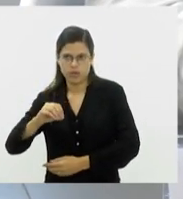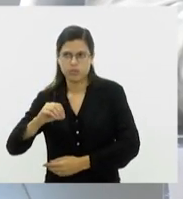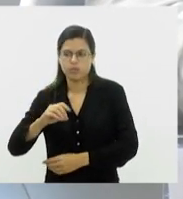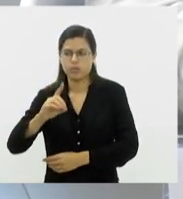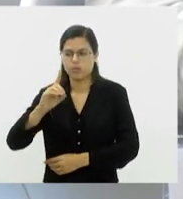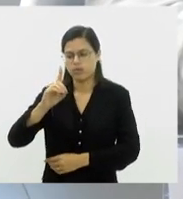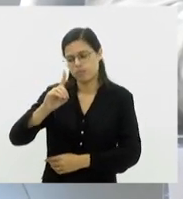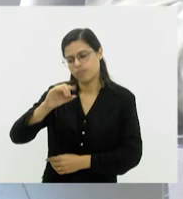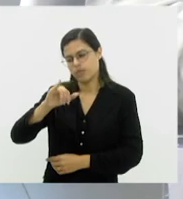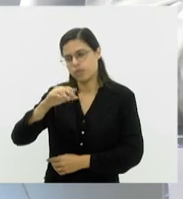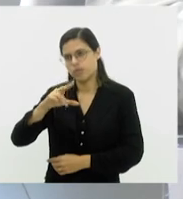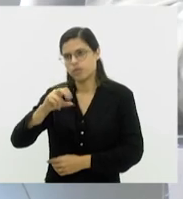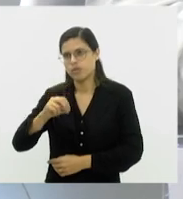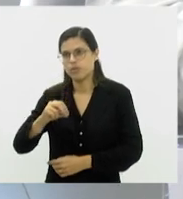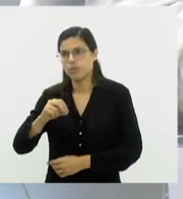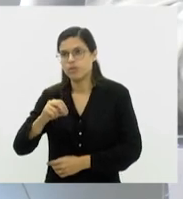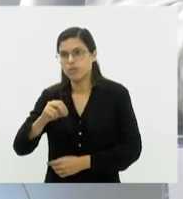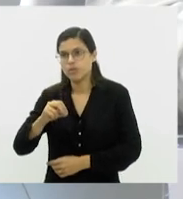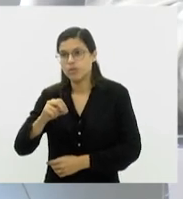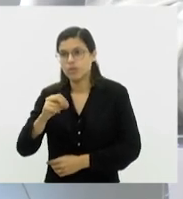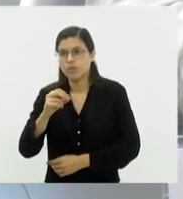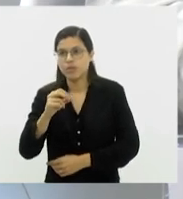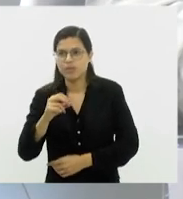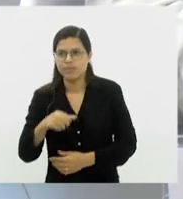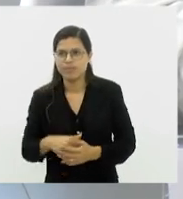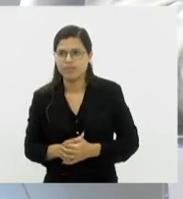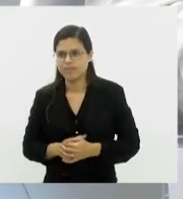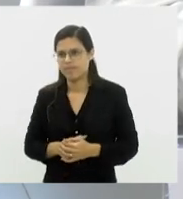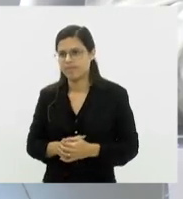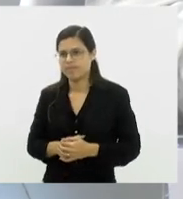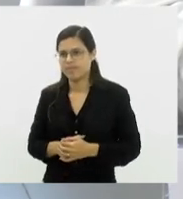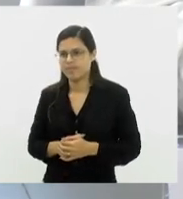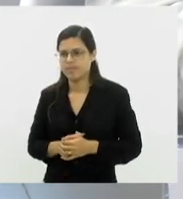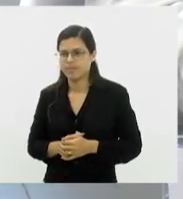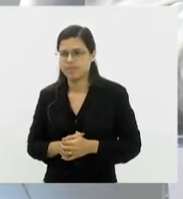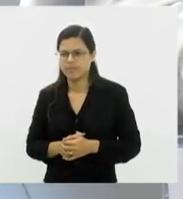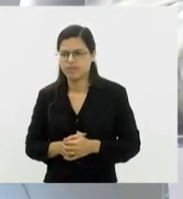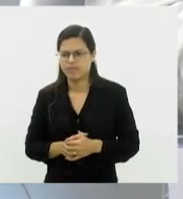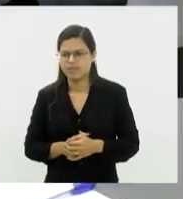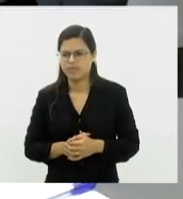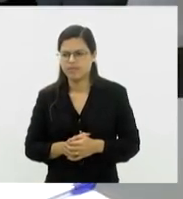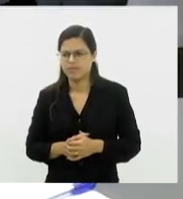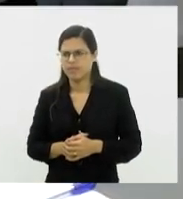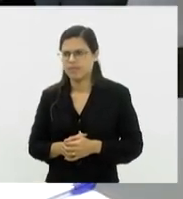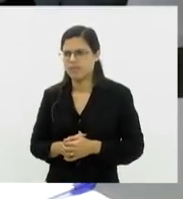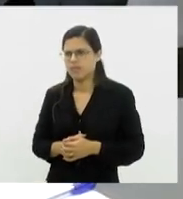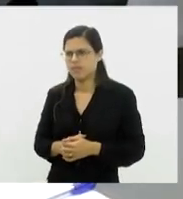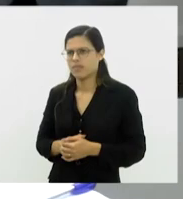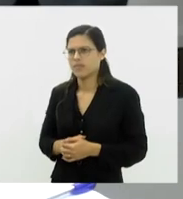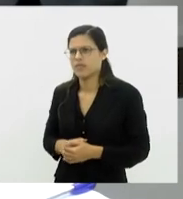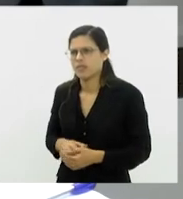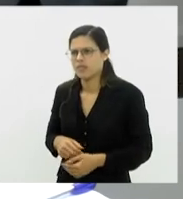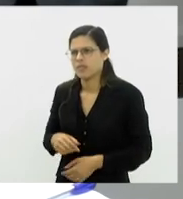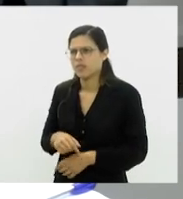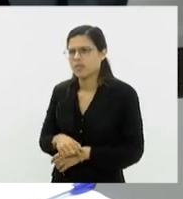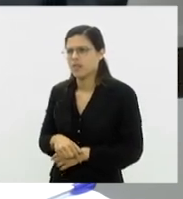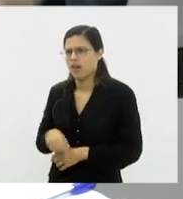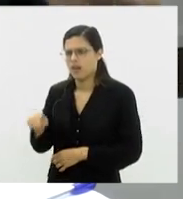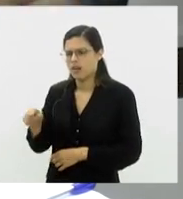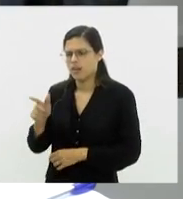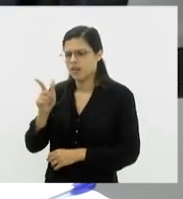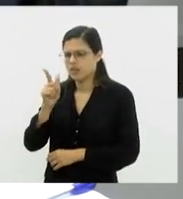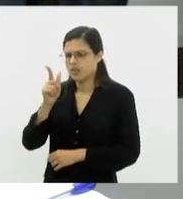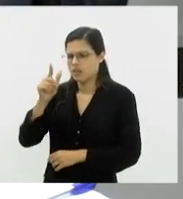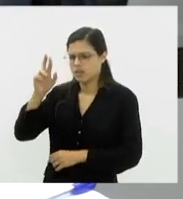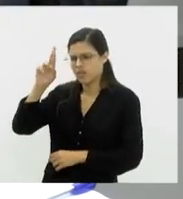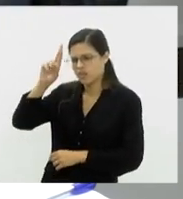dinano per falei que eu vou botar assada vez me chamarem de dino ô Marcelo seu Dino vou me dar R 10 Dino ele ganhou a eleição com o nome do